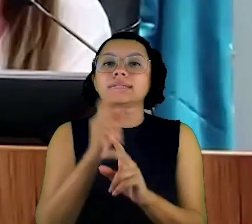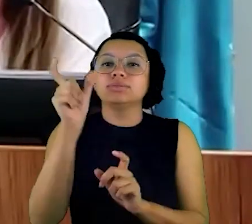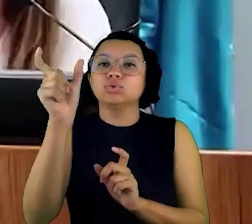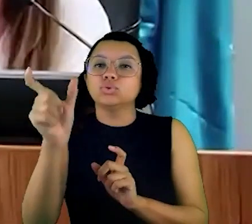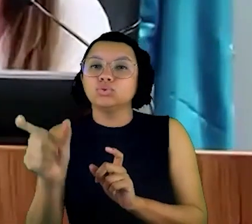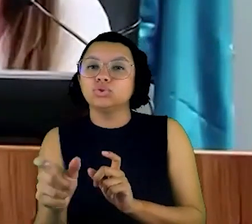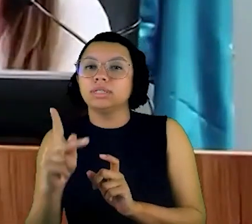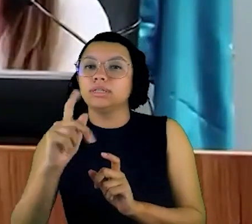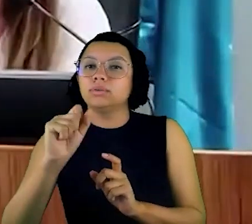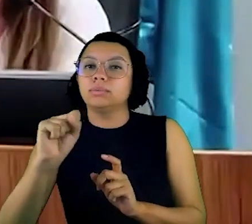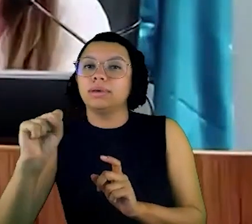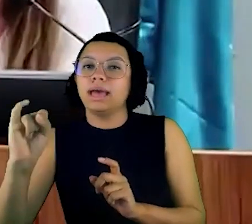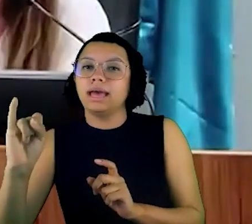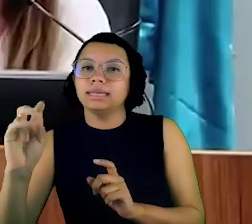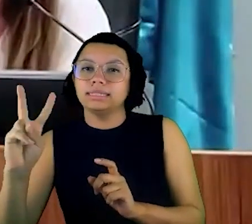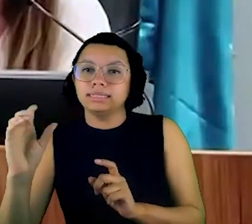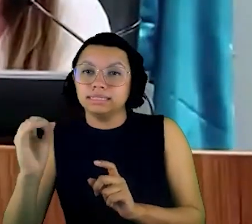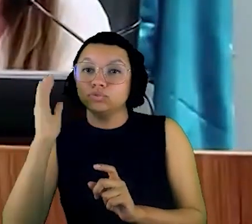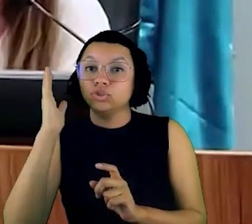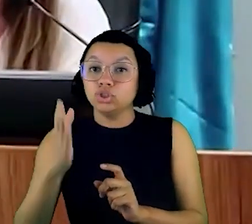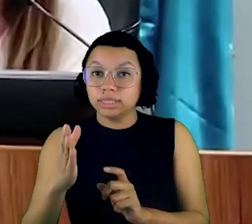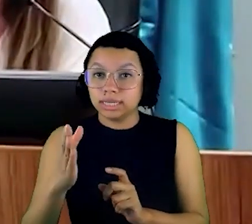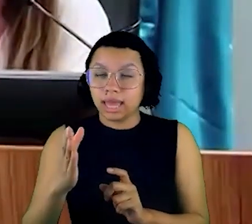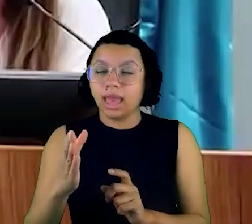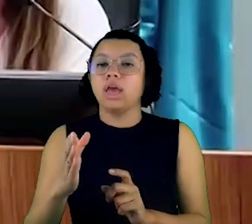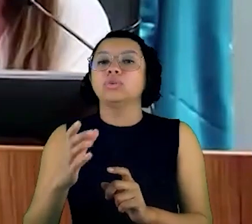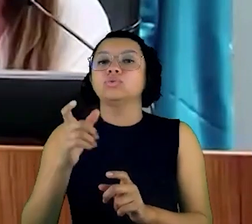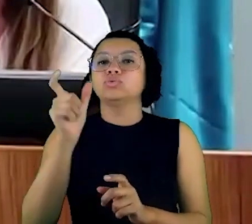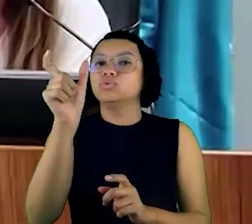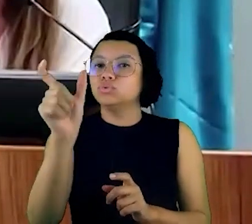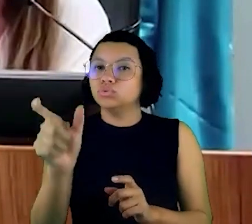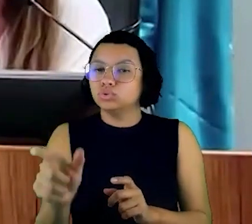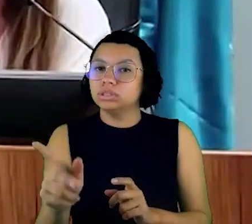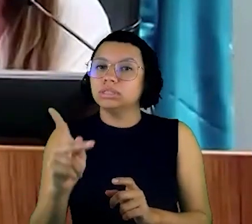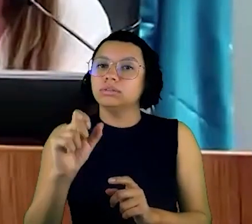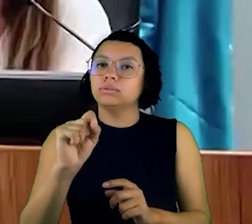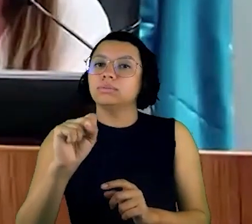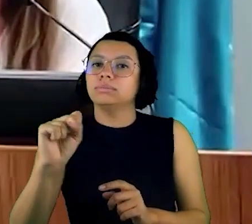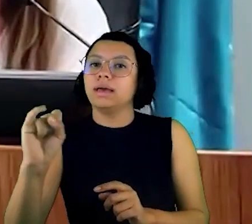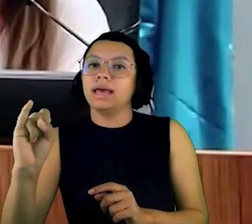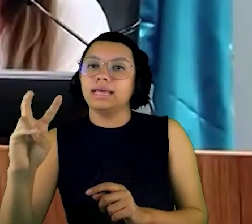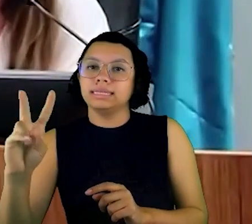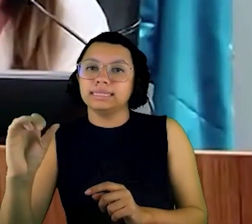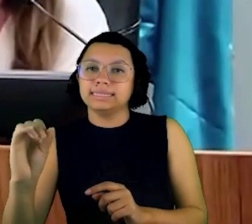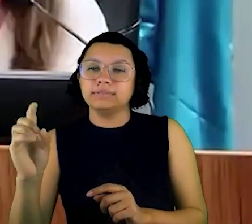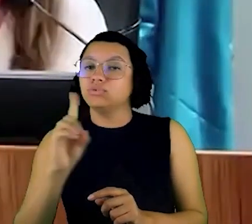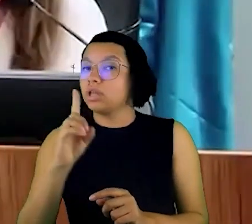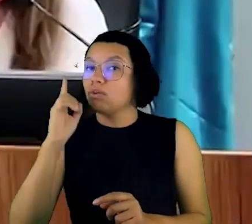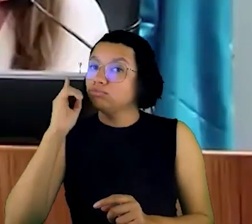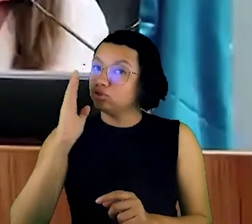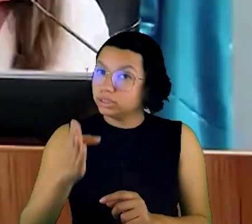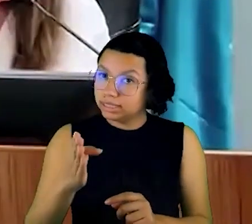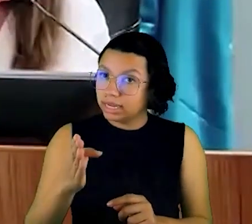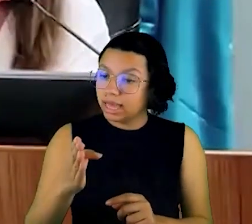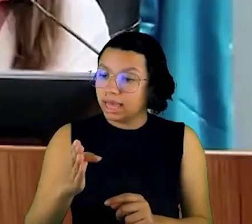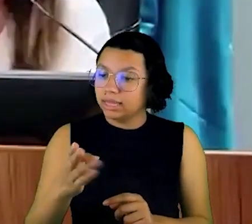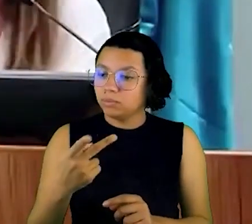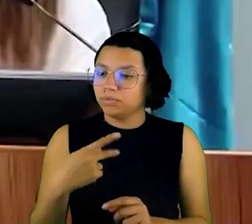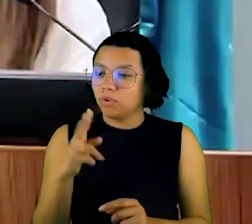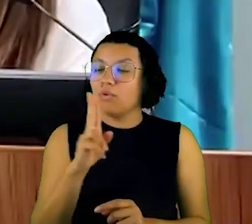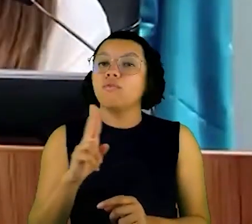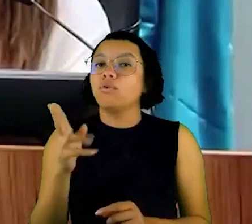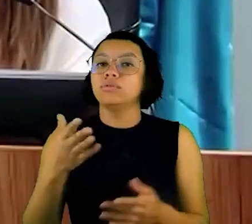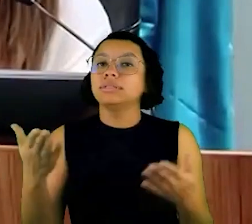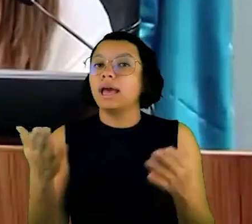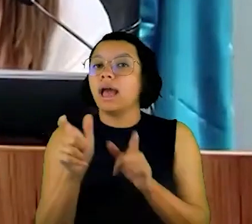do sujeito passivo direto, dos sujeitos passivos indiretos, eu vou me permitir